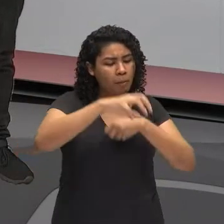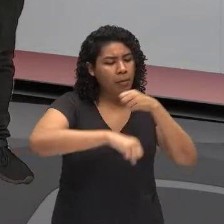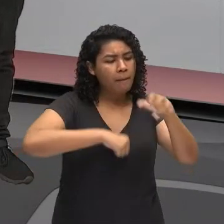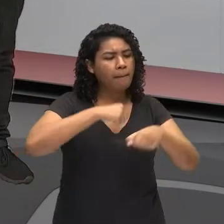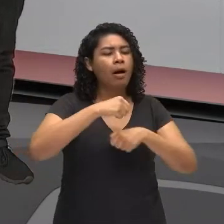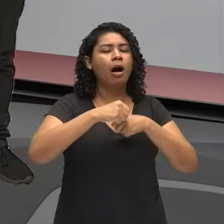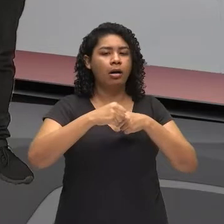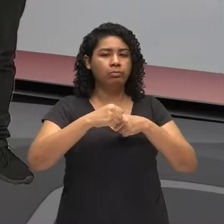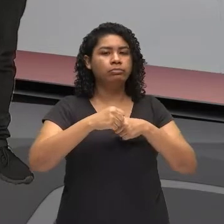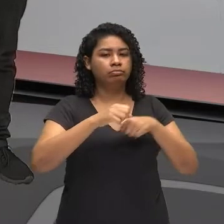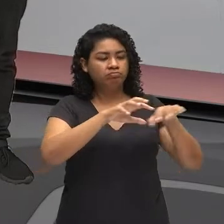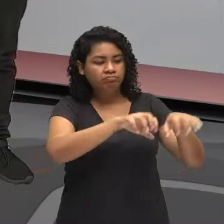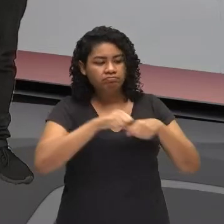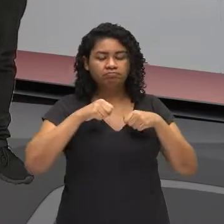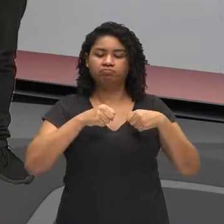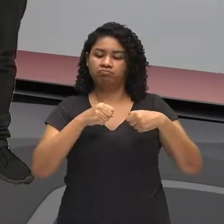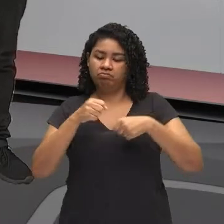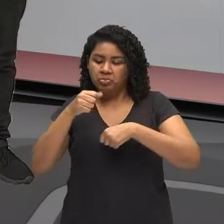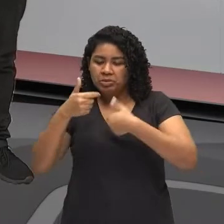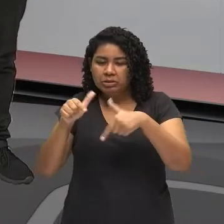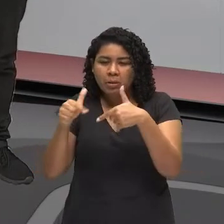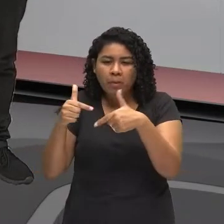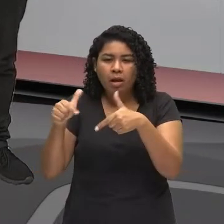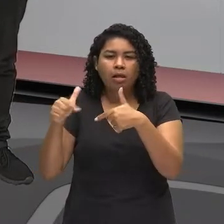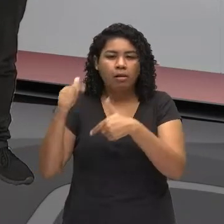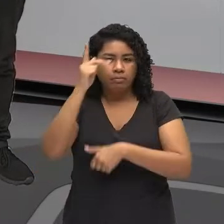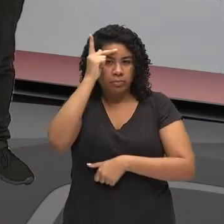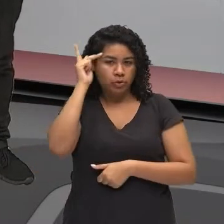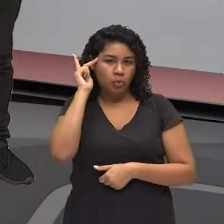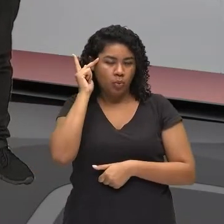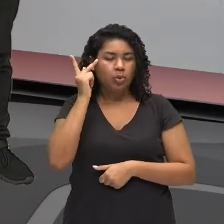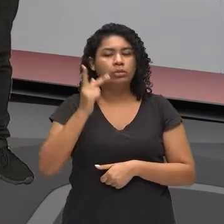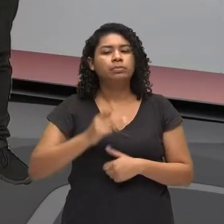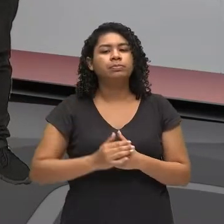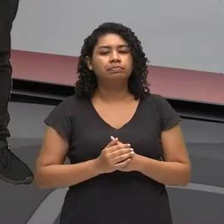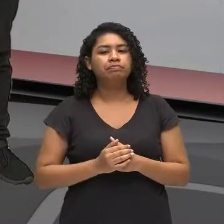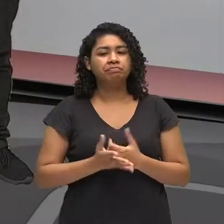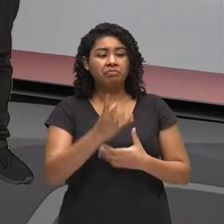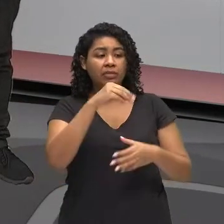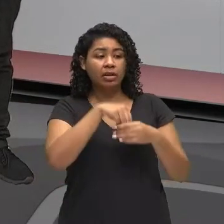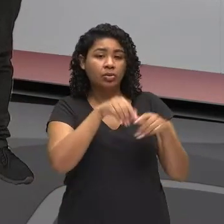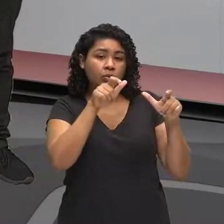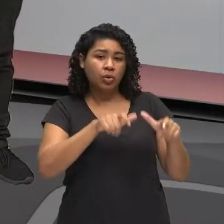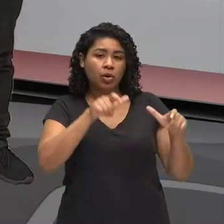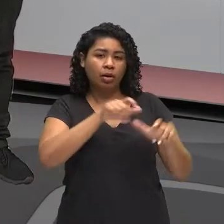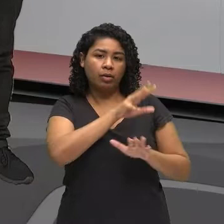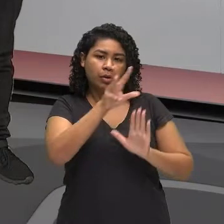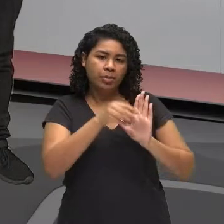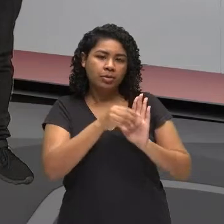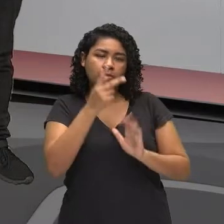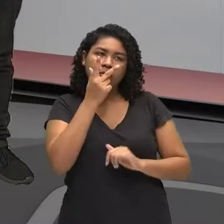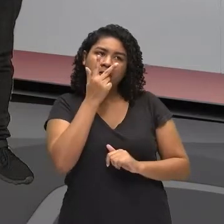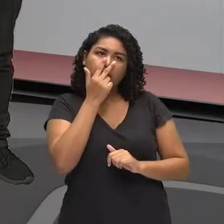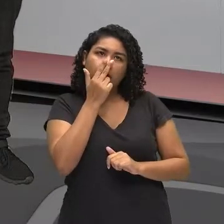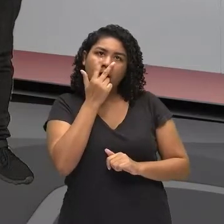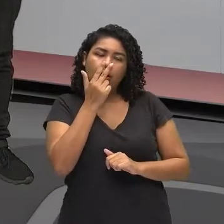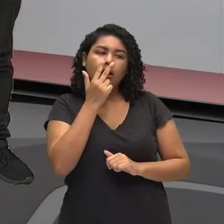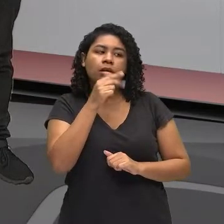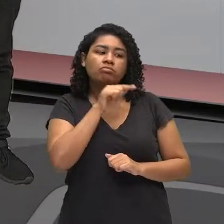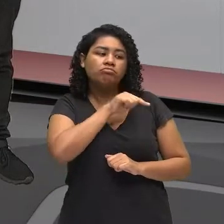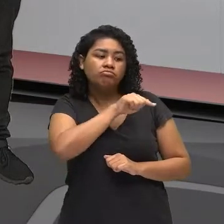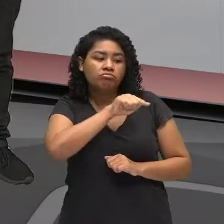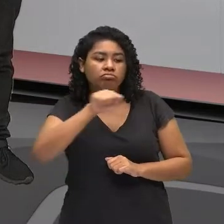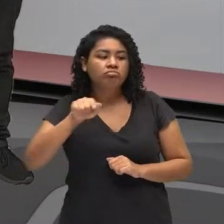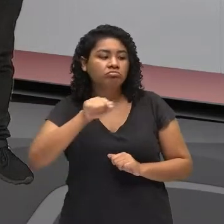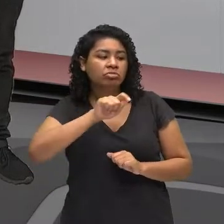obra que estava disponível dentro da área amazônica foi transformada, reduzida à condição